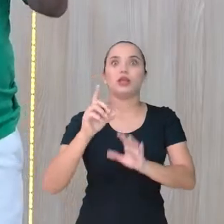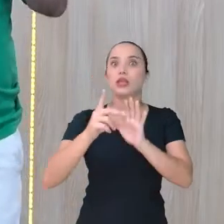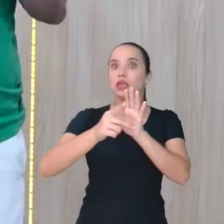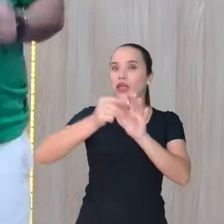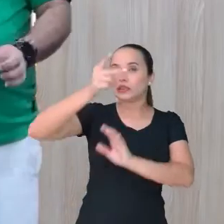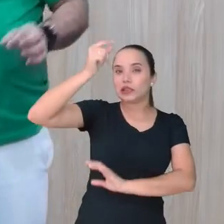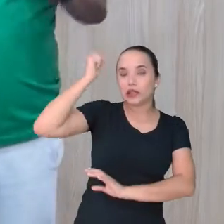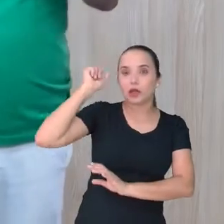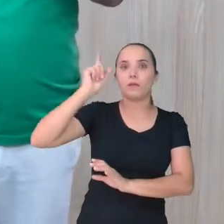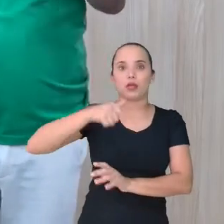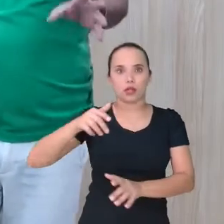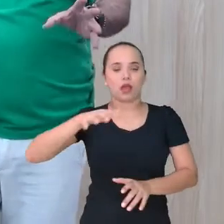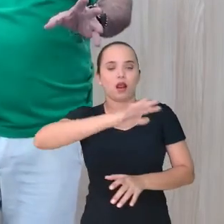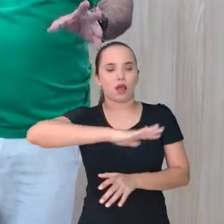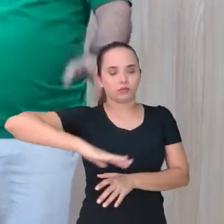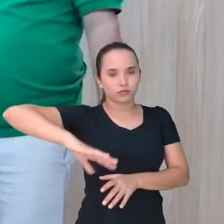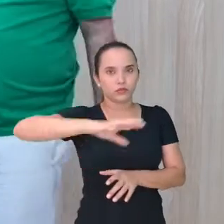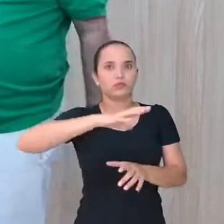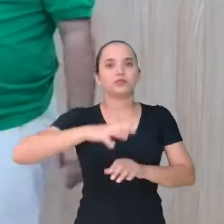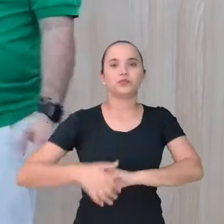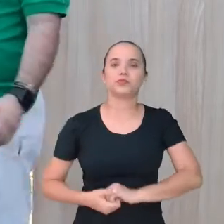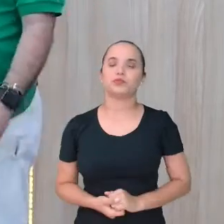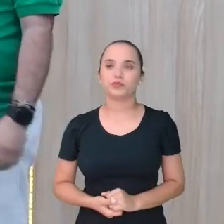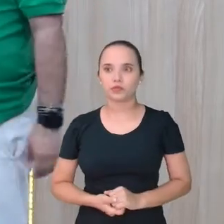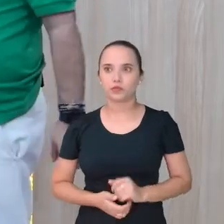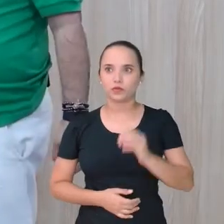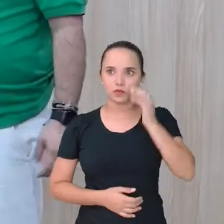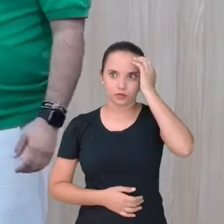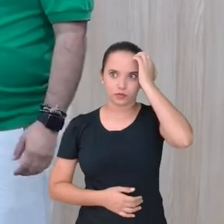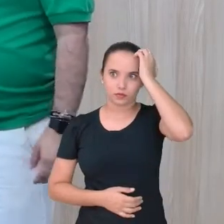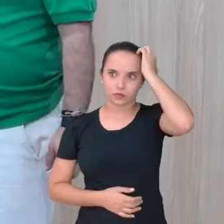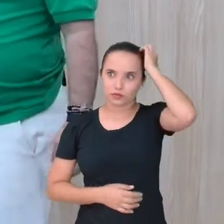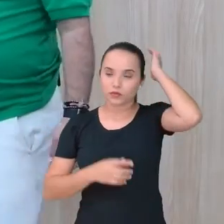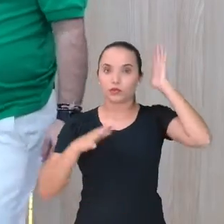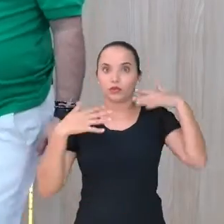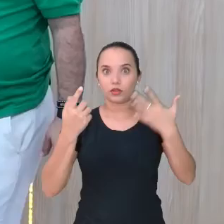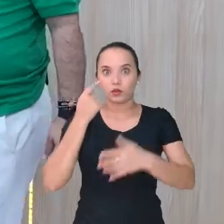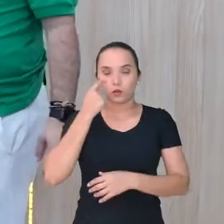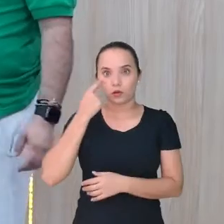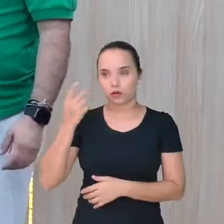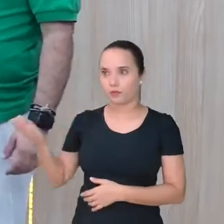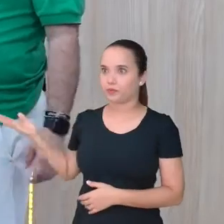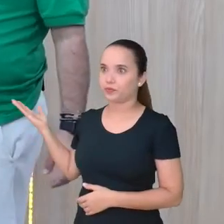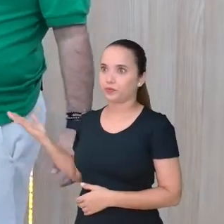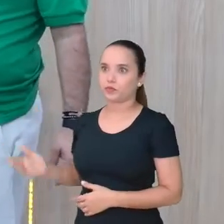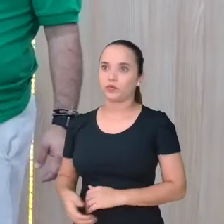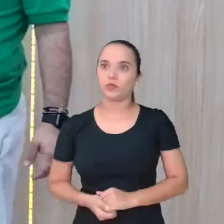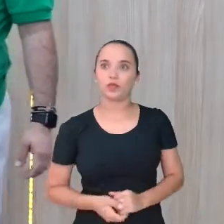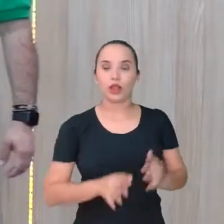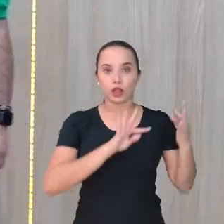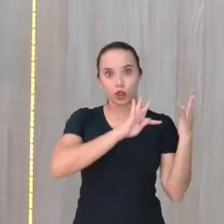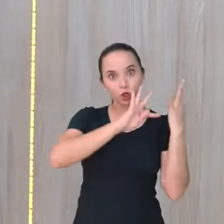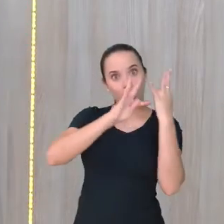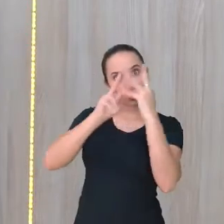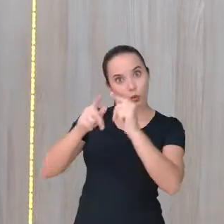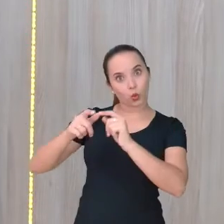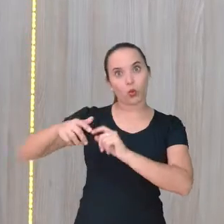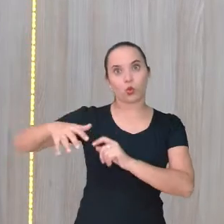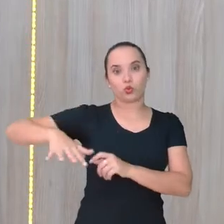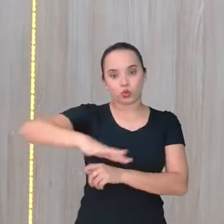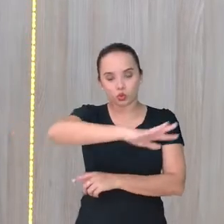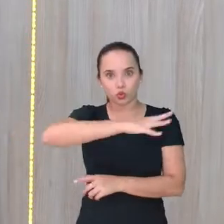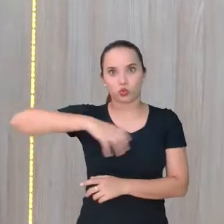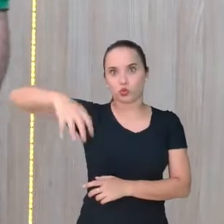do Ocidente. Então eles se estabelecem nesse território. Então veja, de todos os reinos bárbaros, lembrar